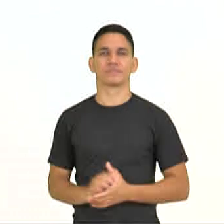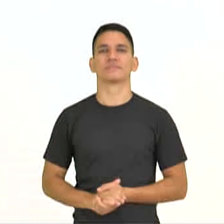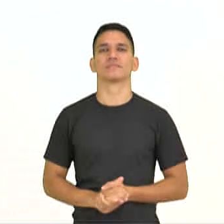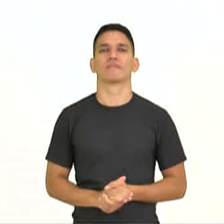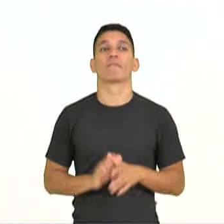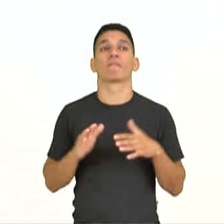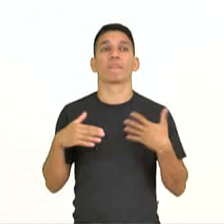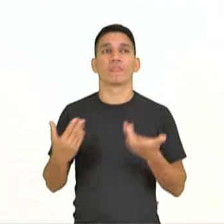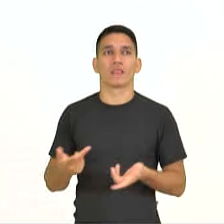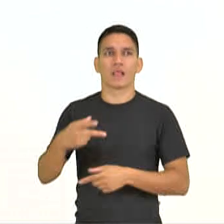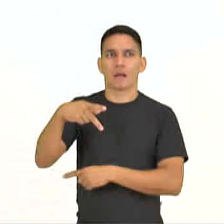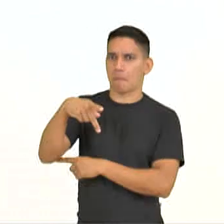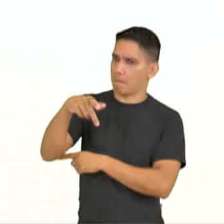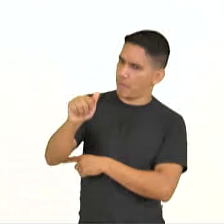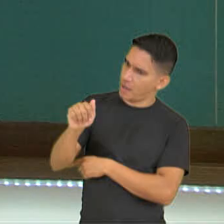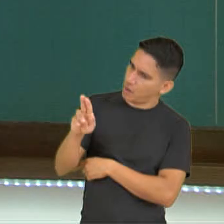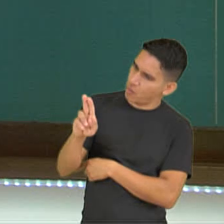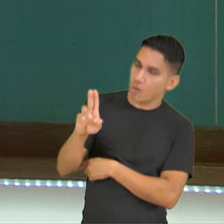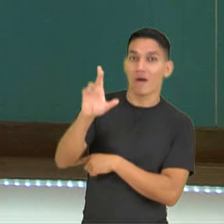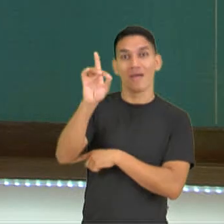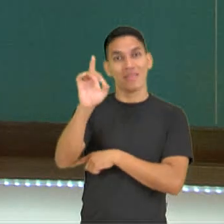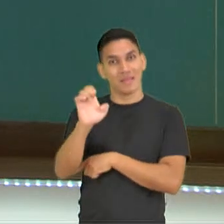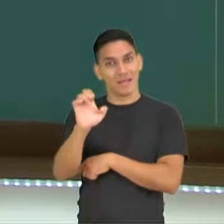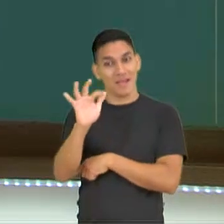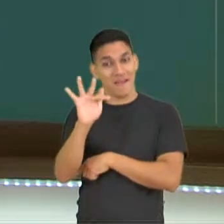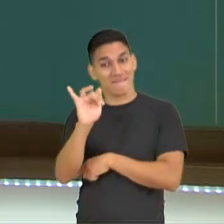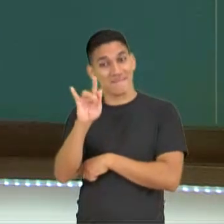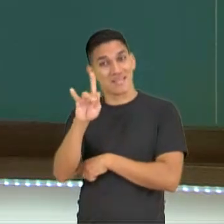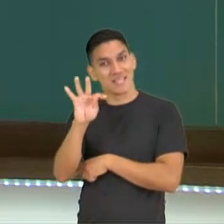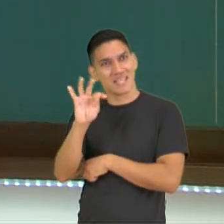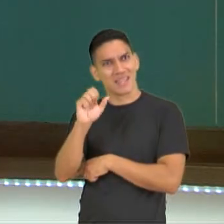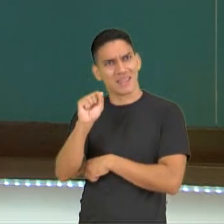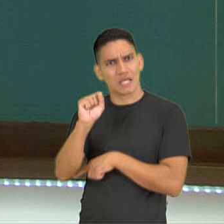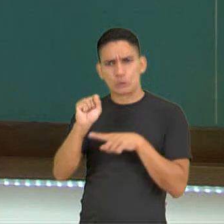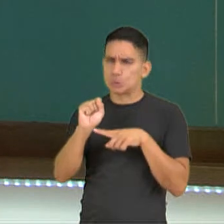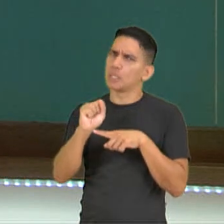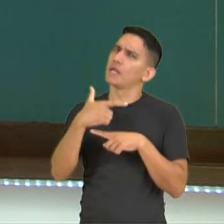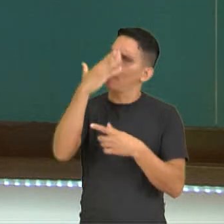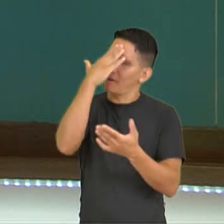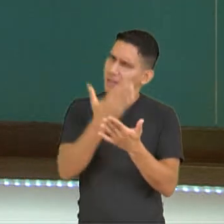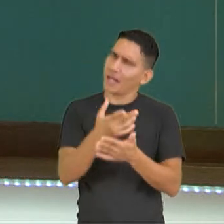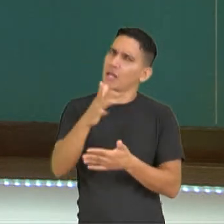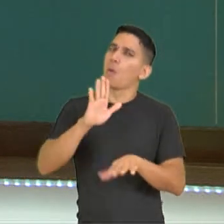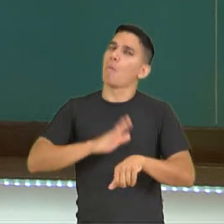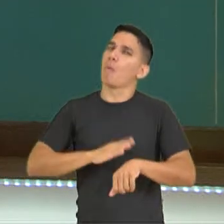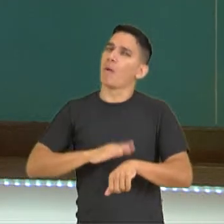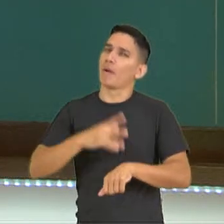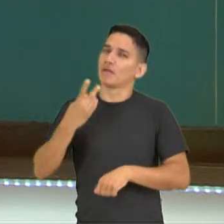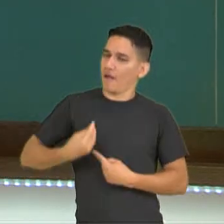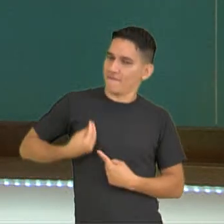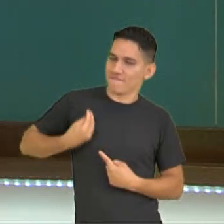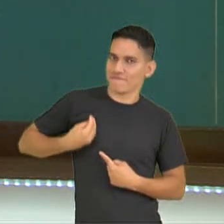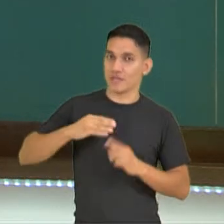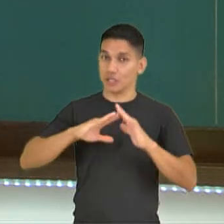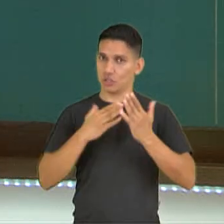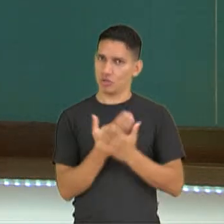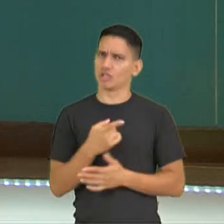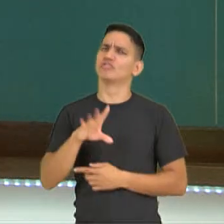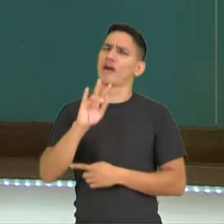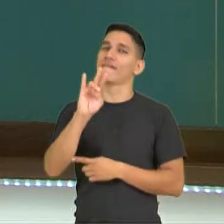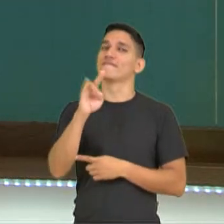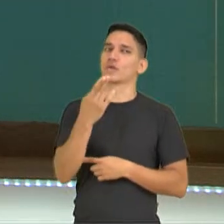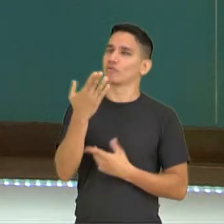O pau de fitas. Gente, eu aposto que em algum momento da vida escolar de vocês, vocês já viram ou